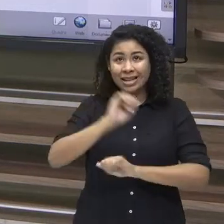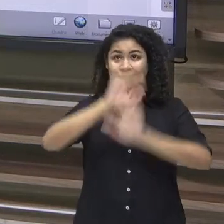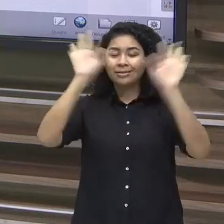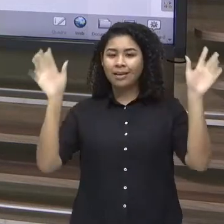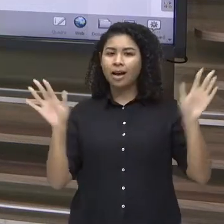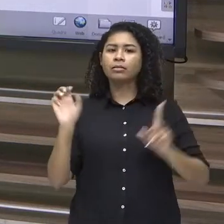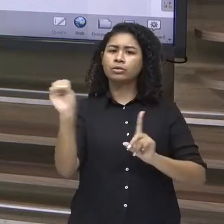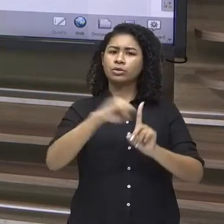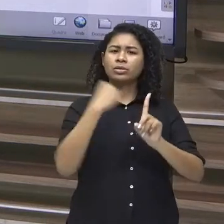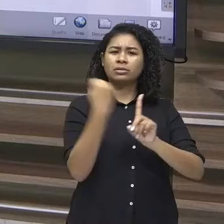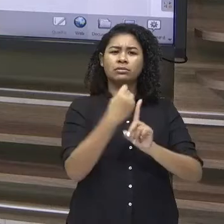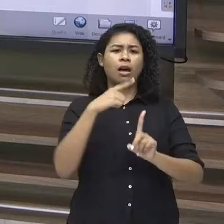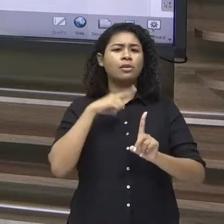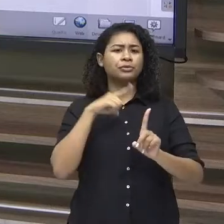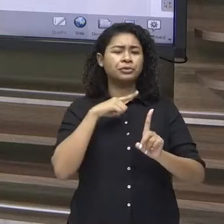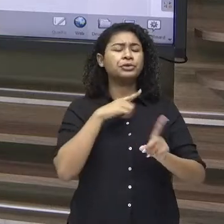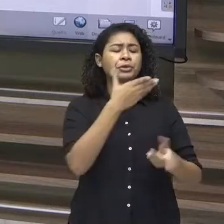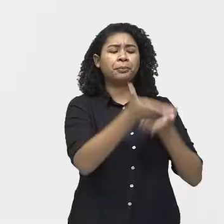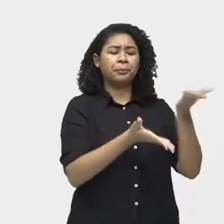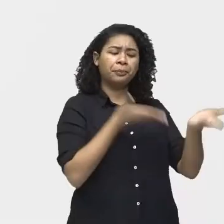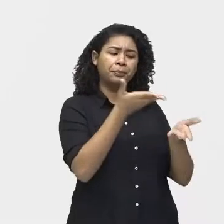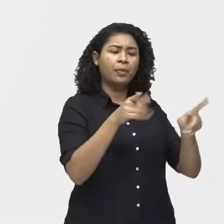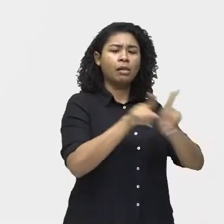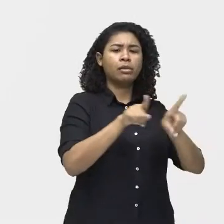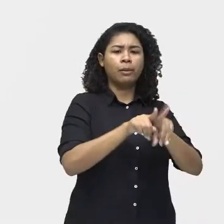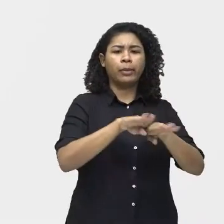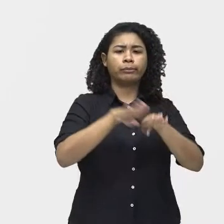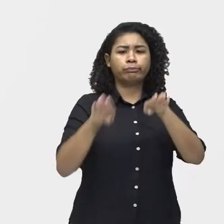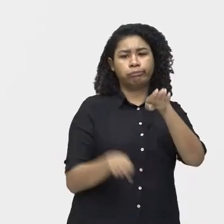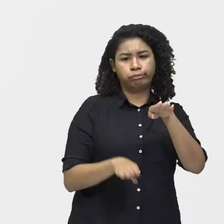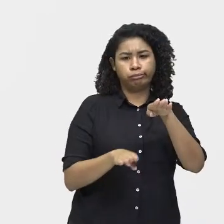privilégios e desigualdades. Vamos lá para a imagem, gente.